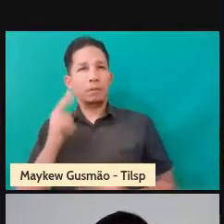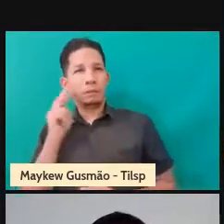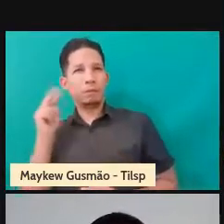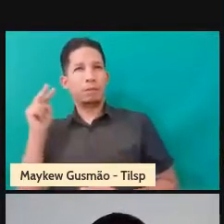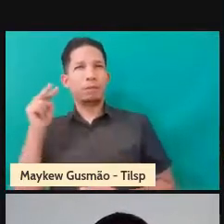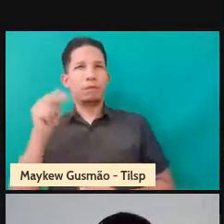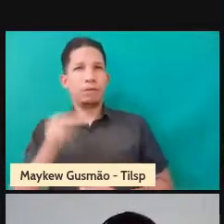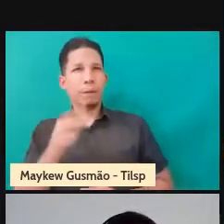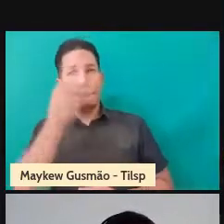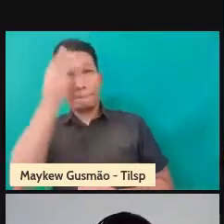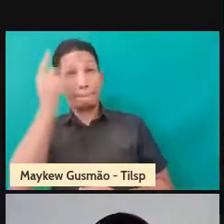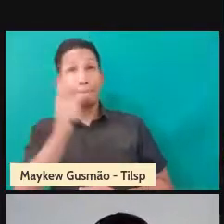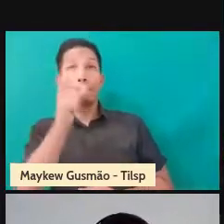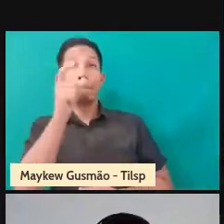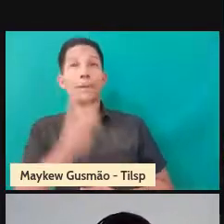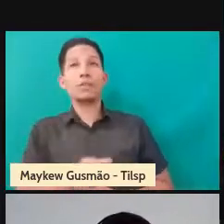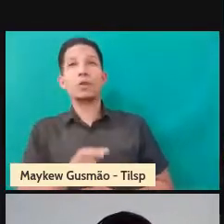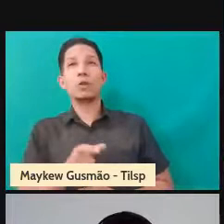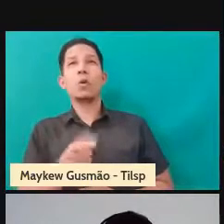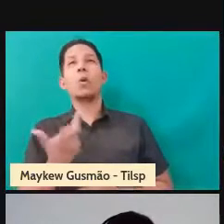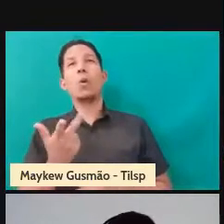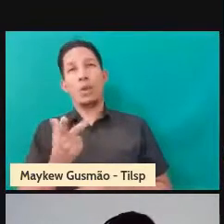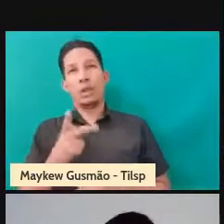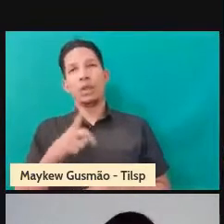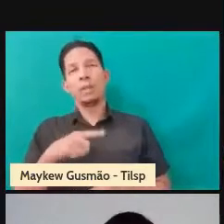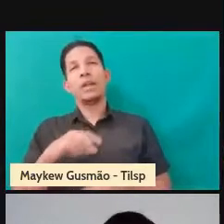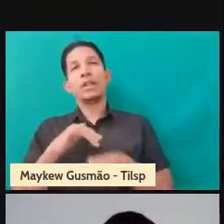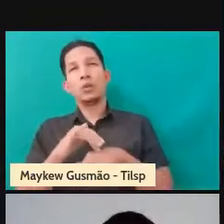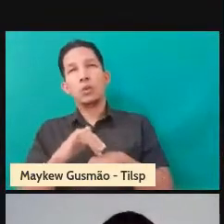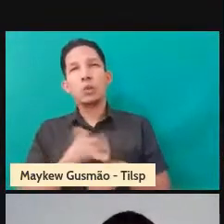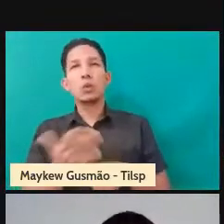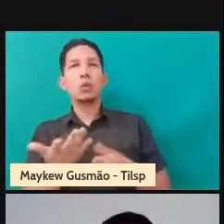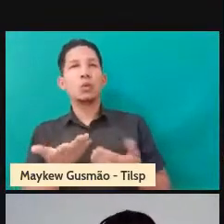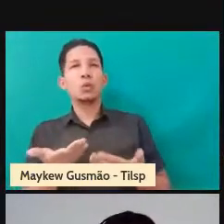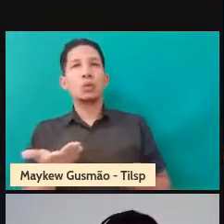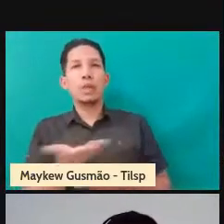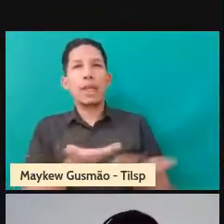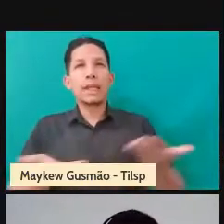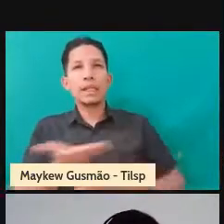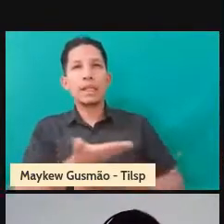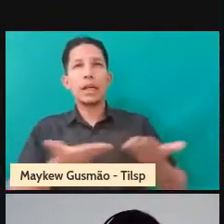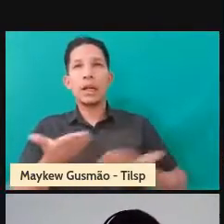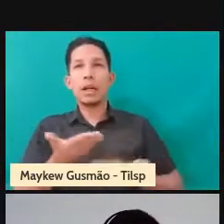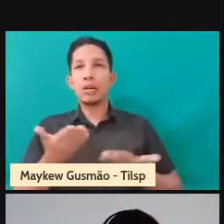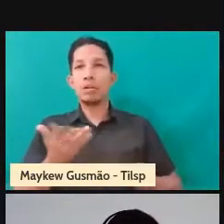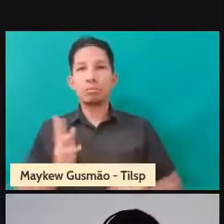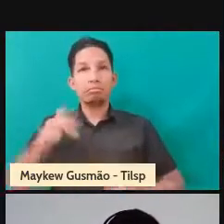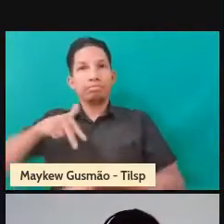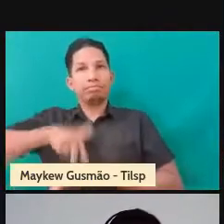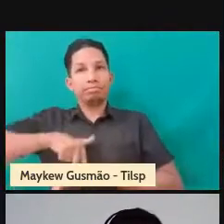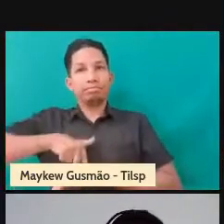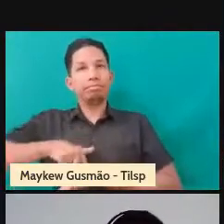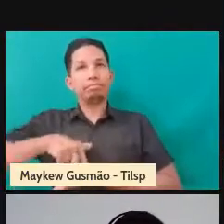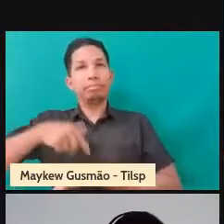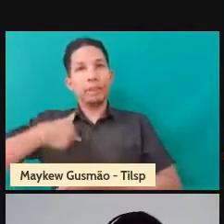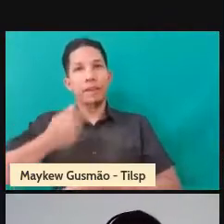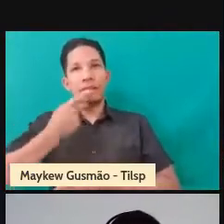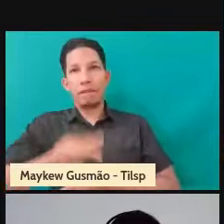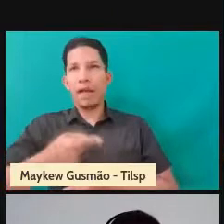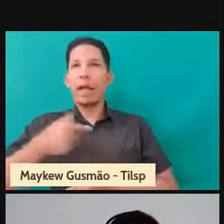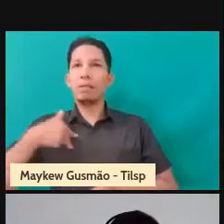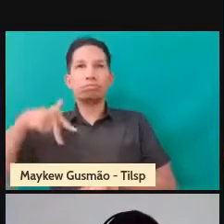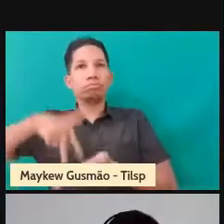as pessoas, para os discursos, para as interações. Então, desse lugar que eu falo, desse lugar que eu